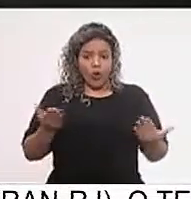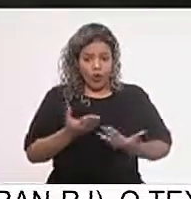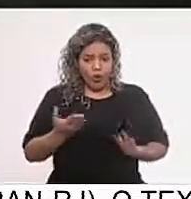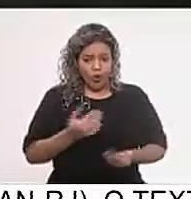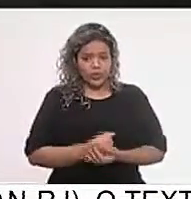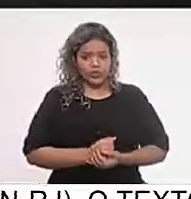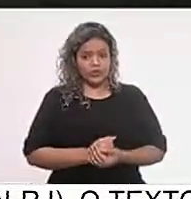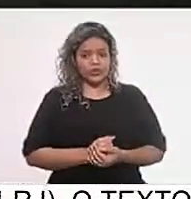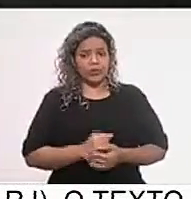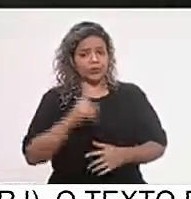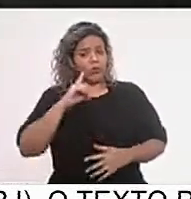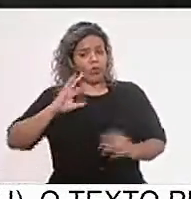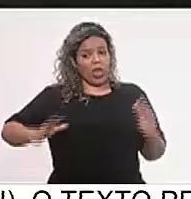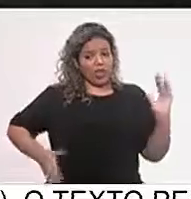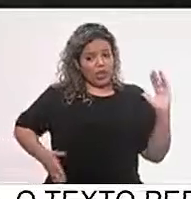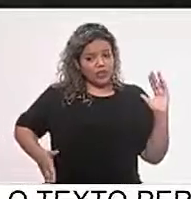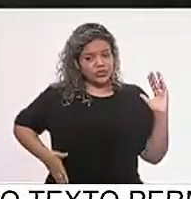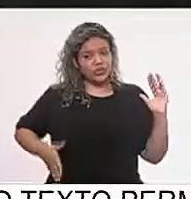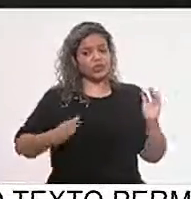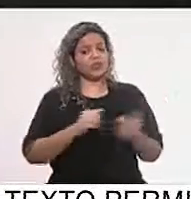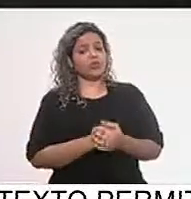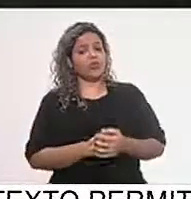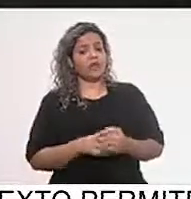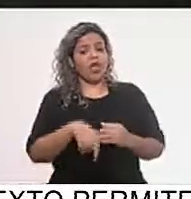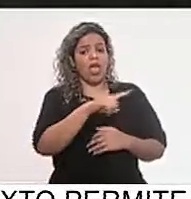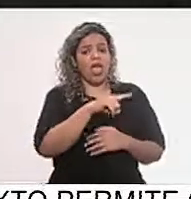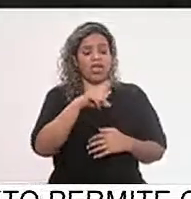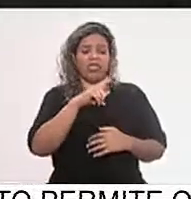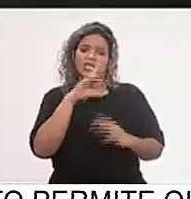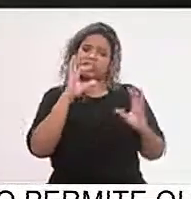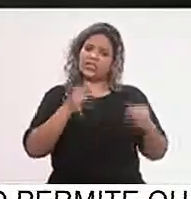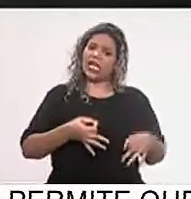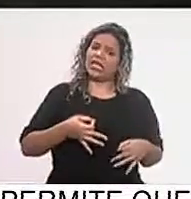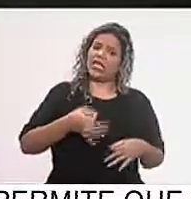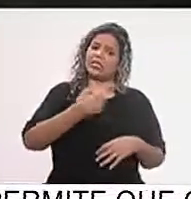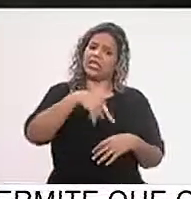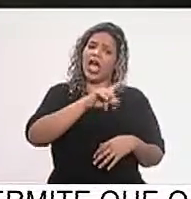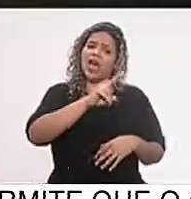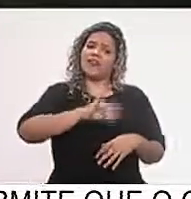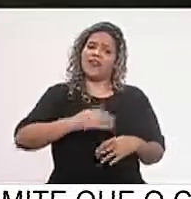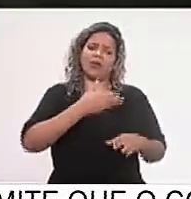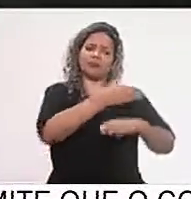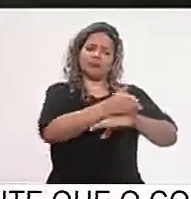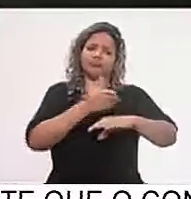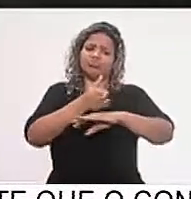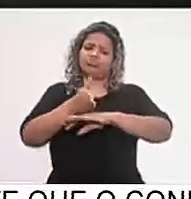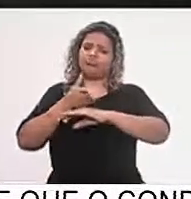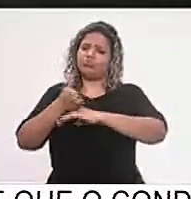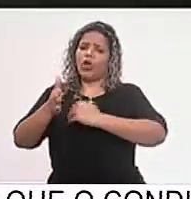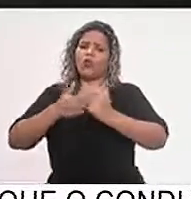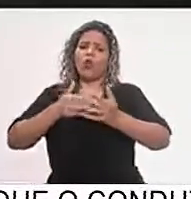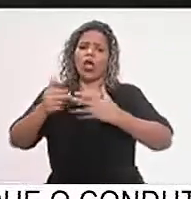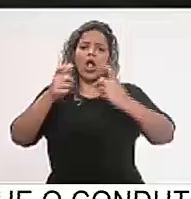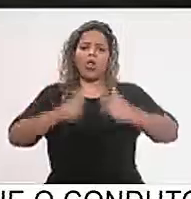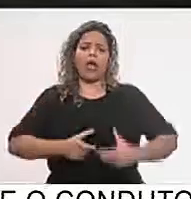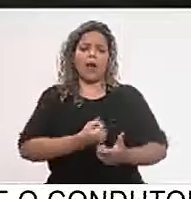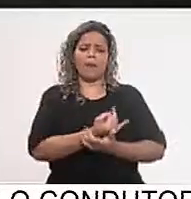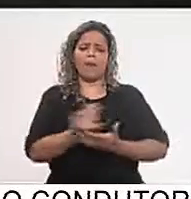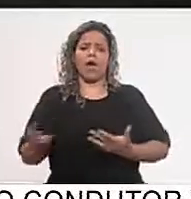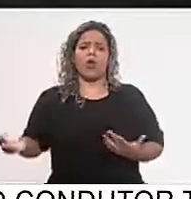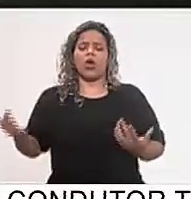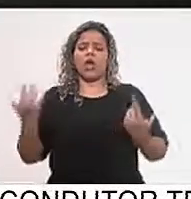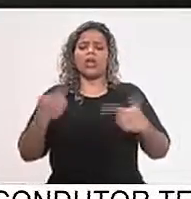o criminoso, o bandido, ele tem a certeza que vai em todos os lares, e a maioria dos